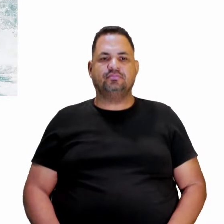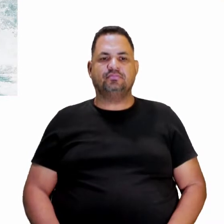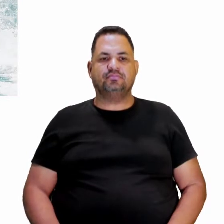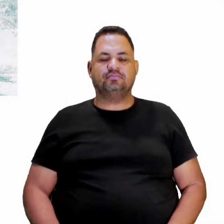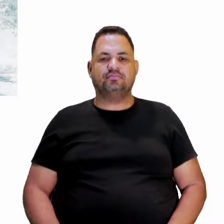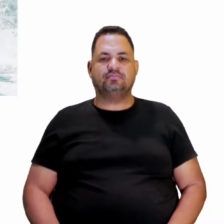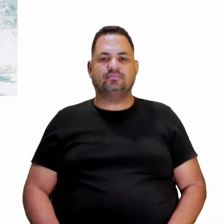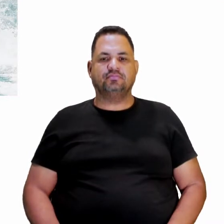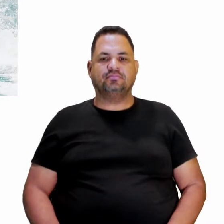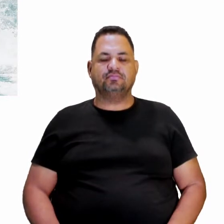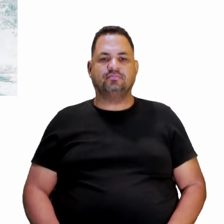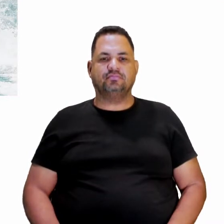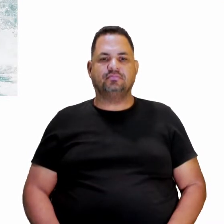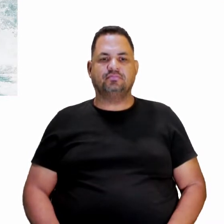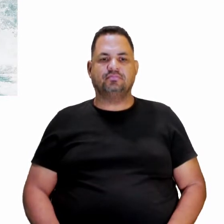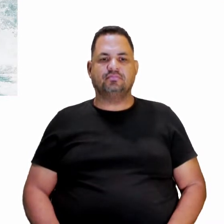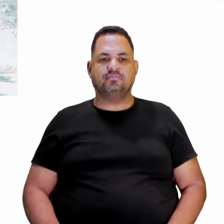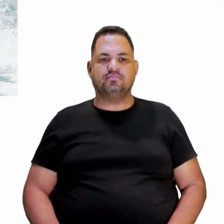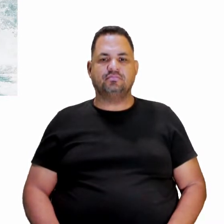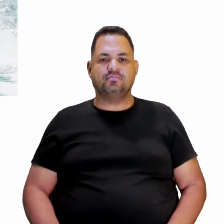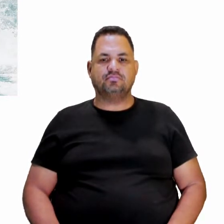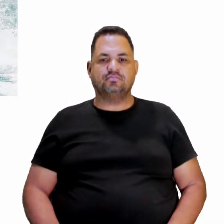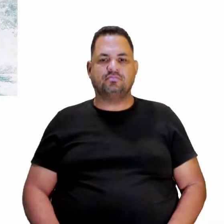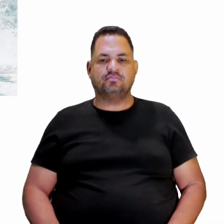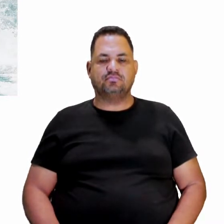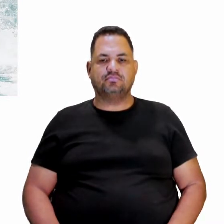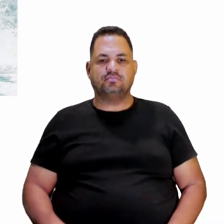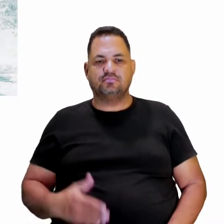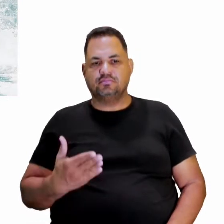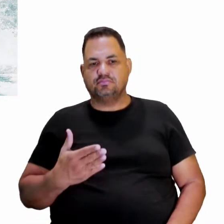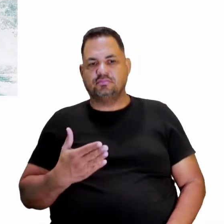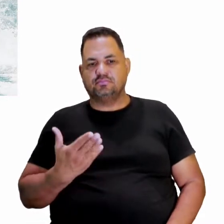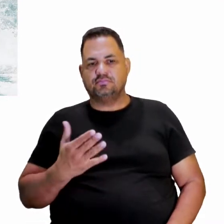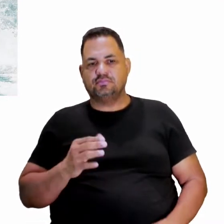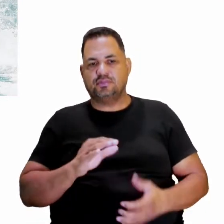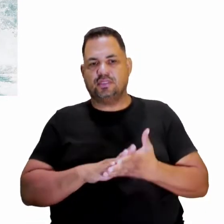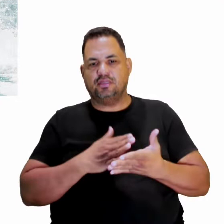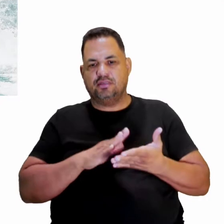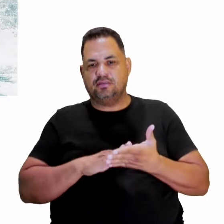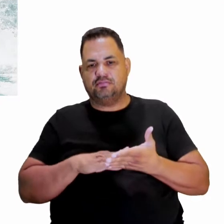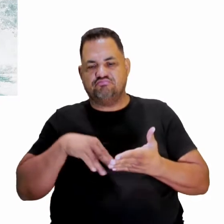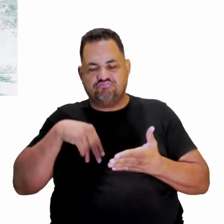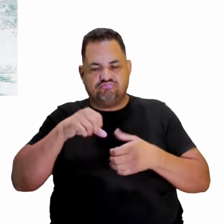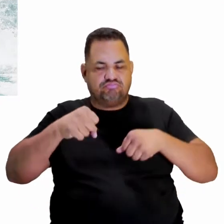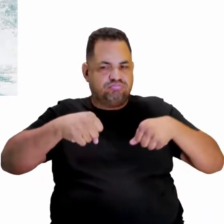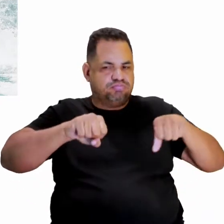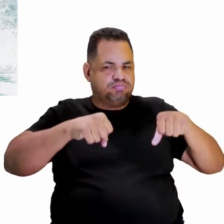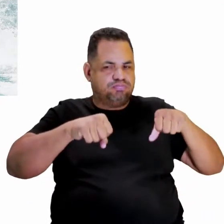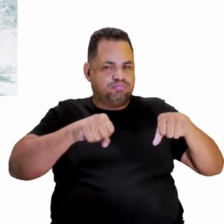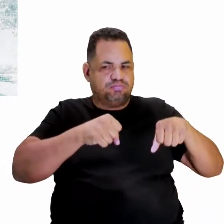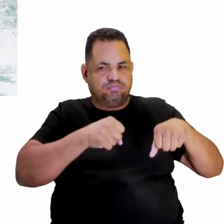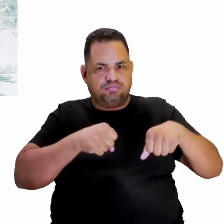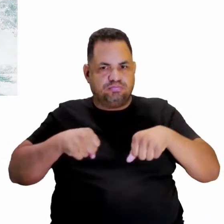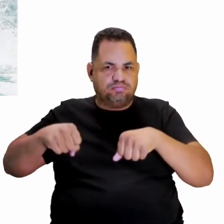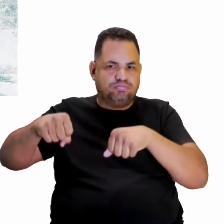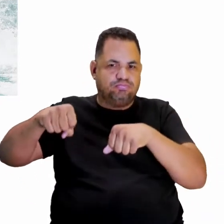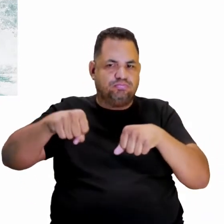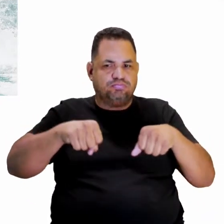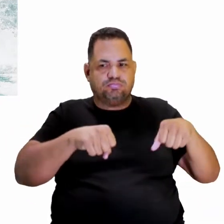Ou seja, eu andei aí com o meu jet ski. Vamos supor que você fez isso ou